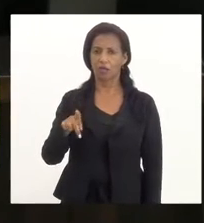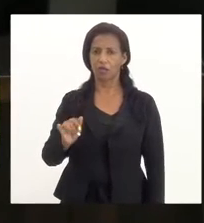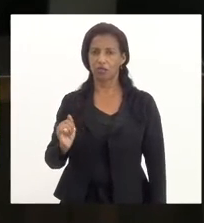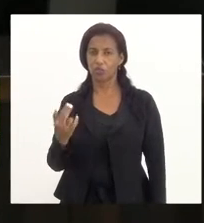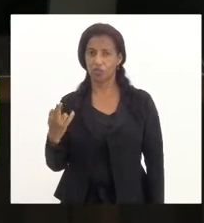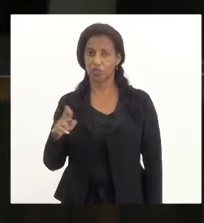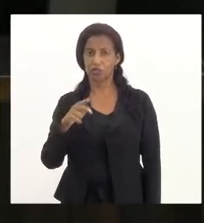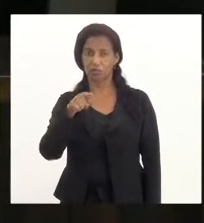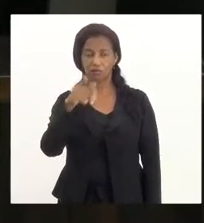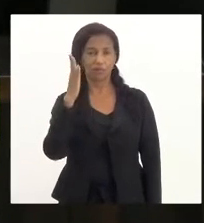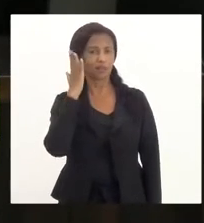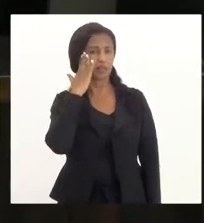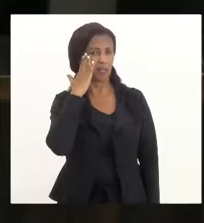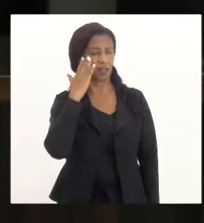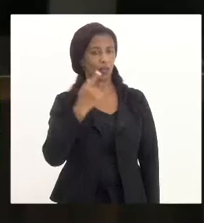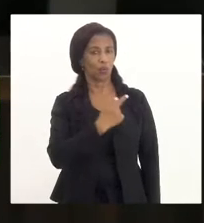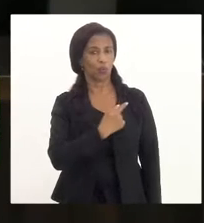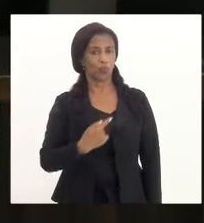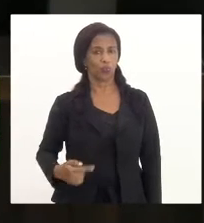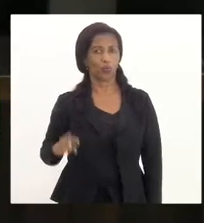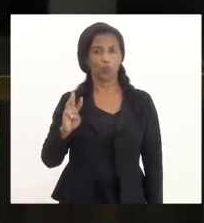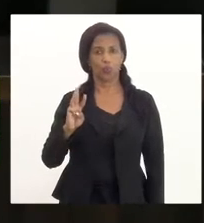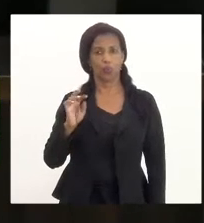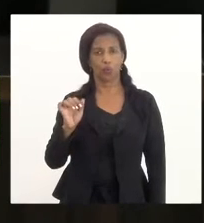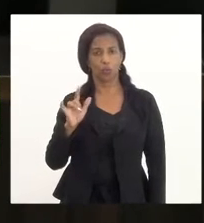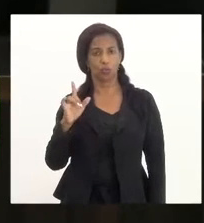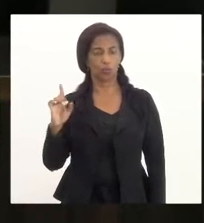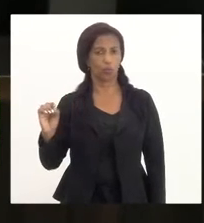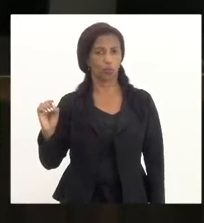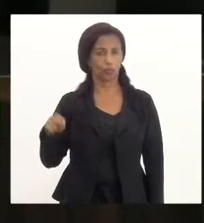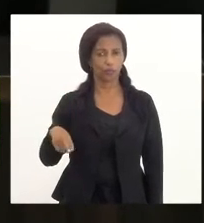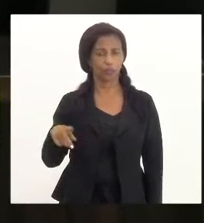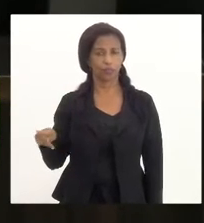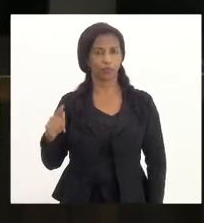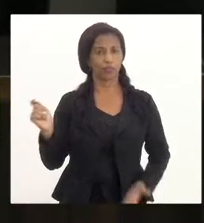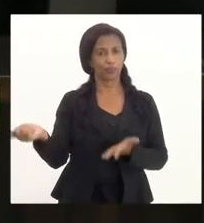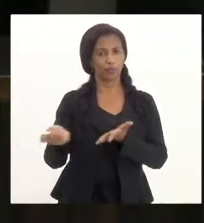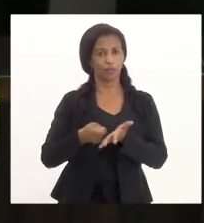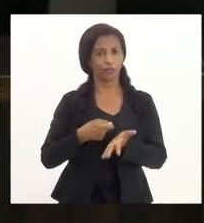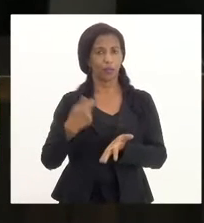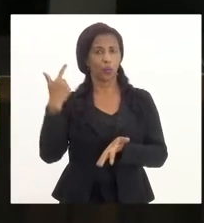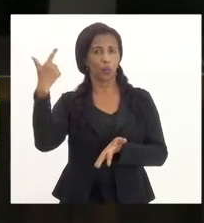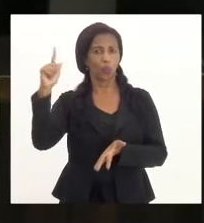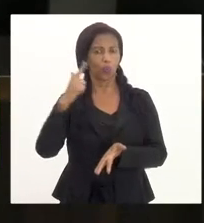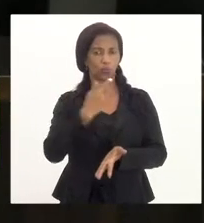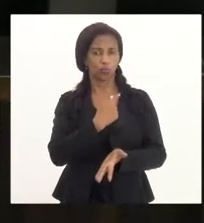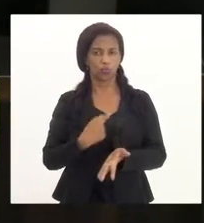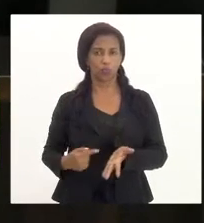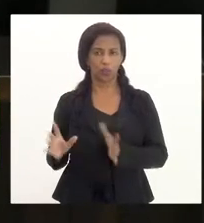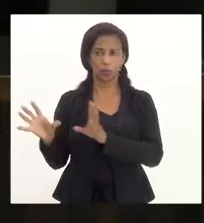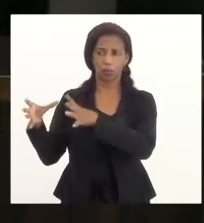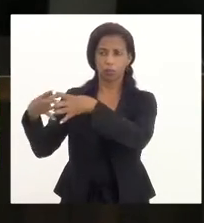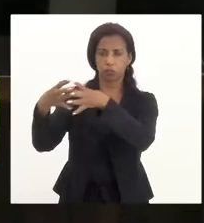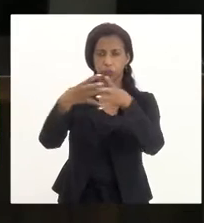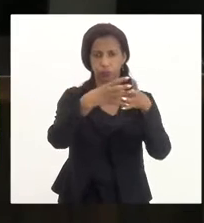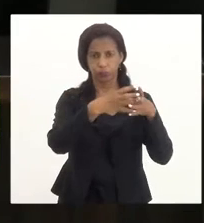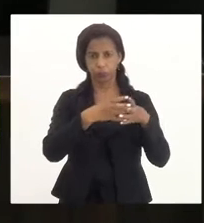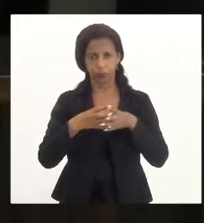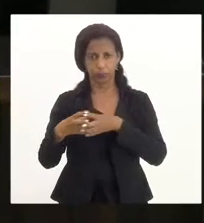excelência sabe que o governador Wilson vídeo assinou com outros governadores